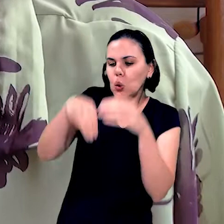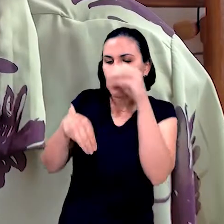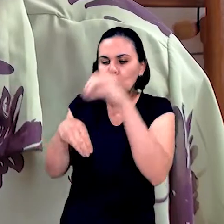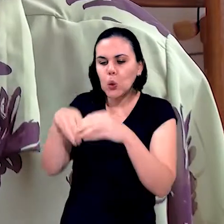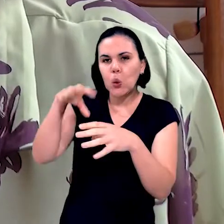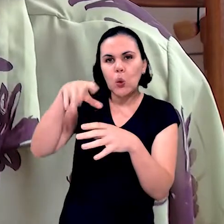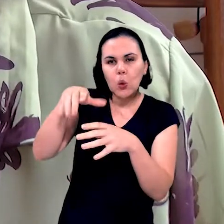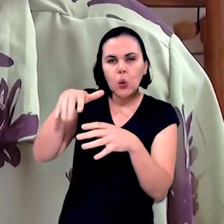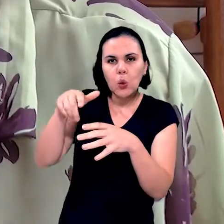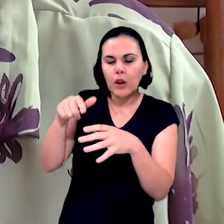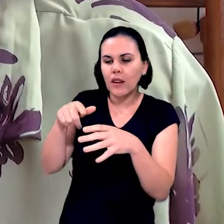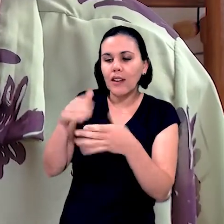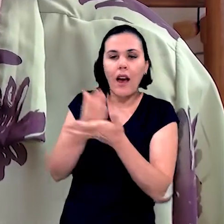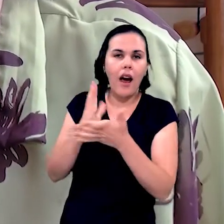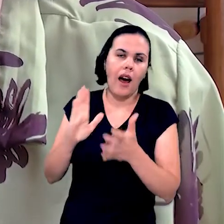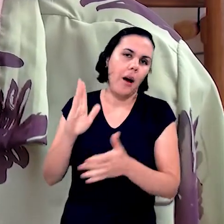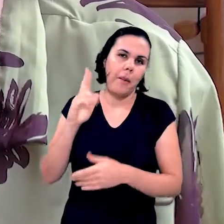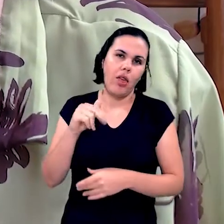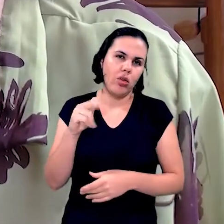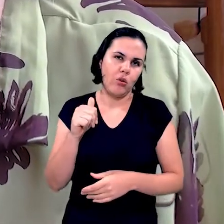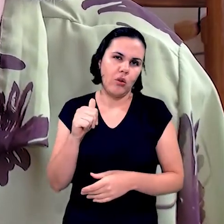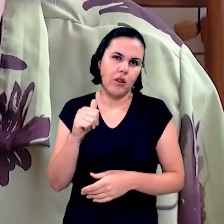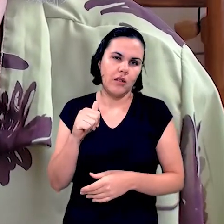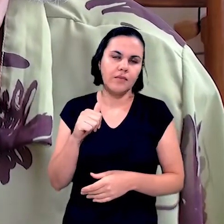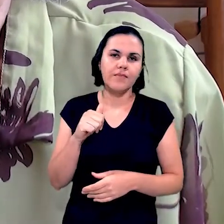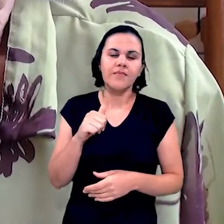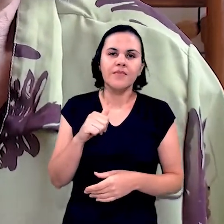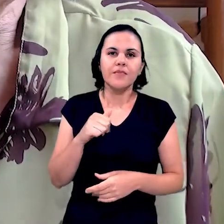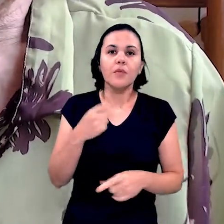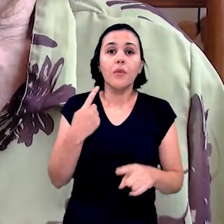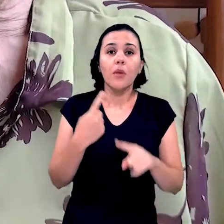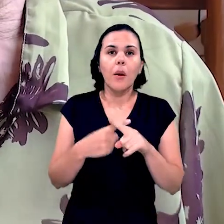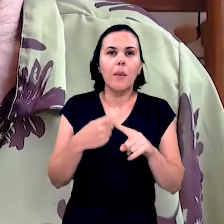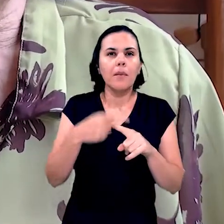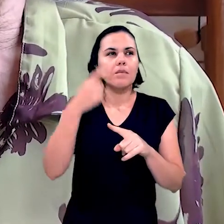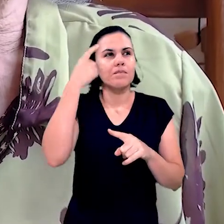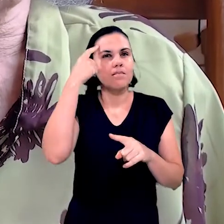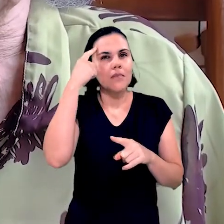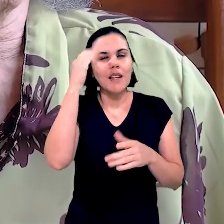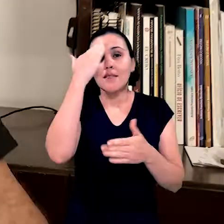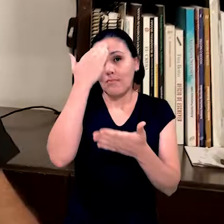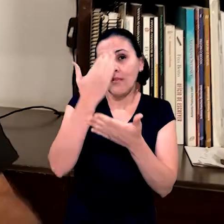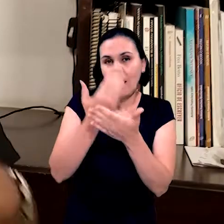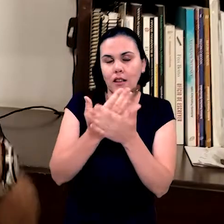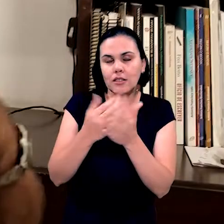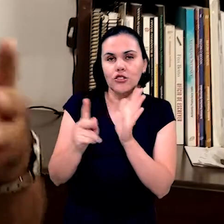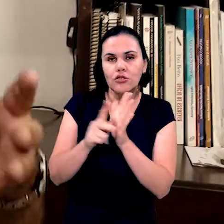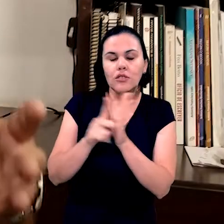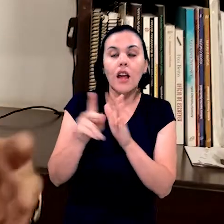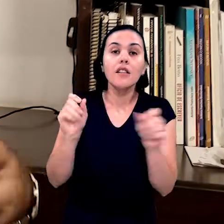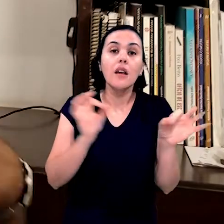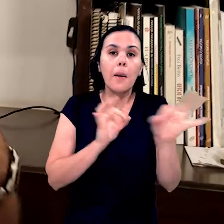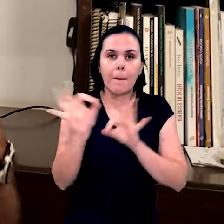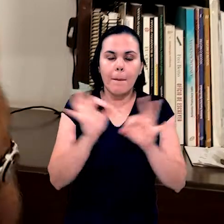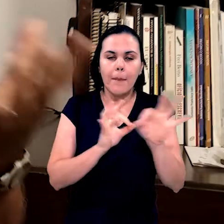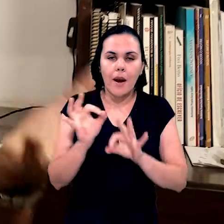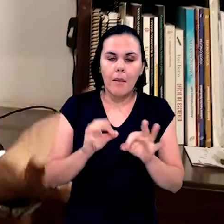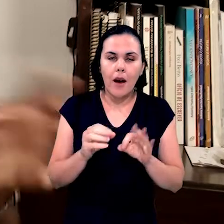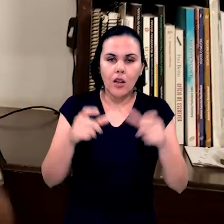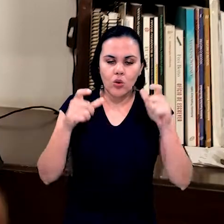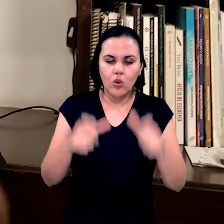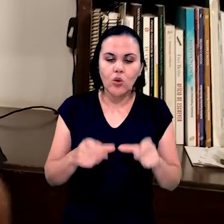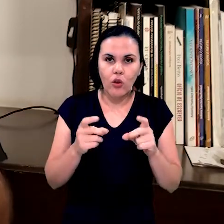latas de alimento, nunca se acabam os alimentos. Ele é abençoado, sabe? São feitos ali numa padaria,